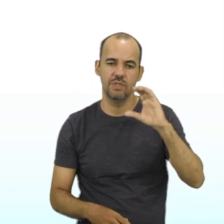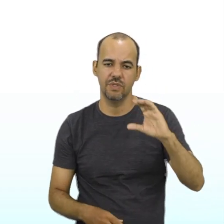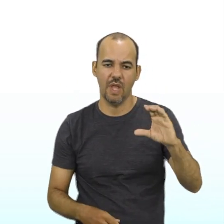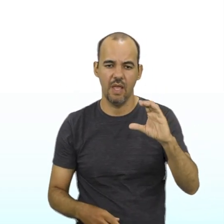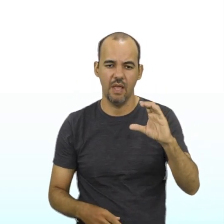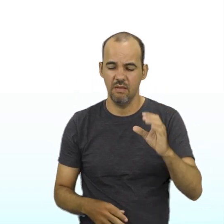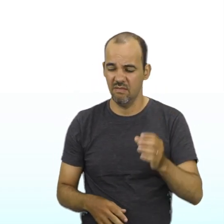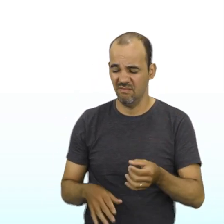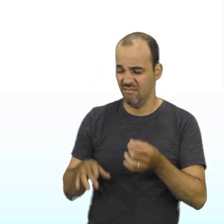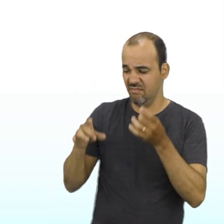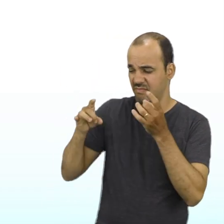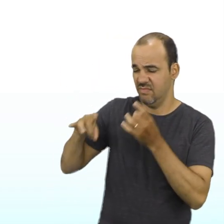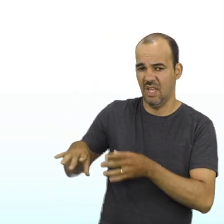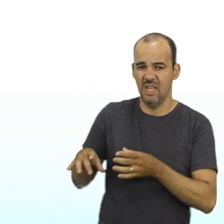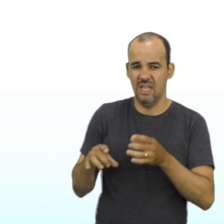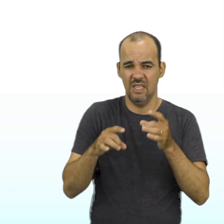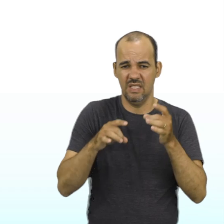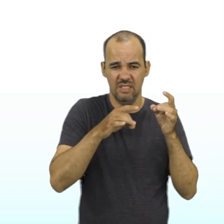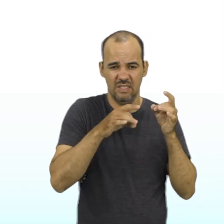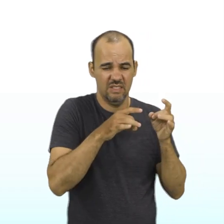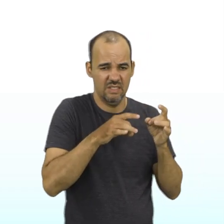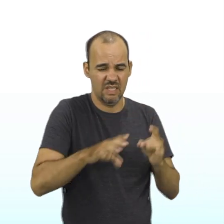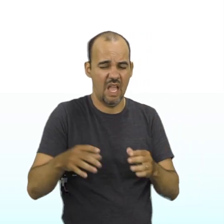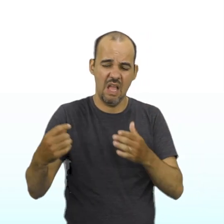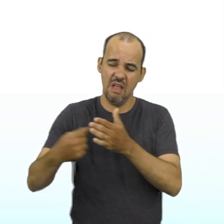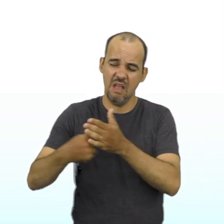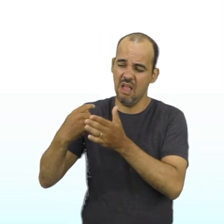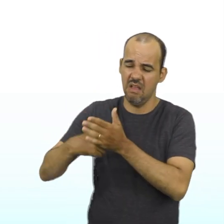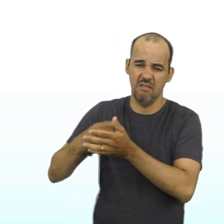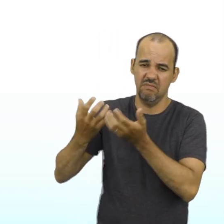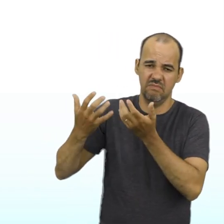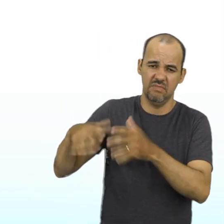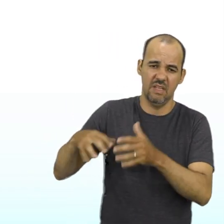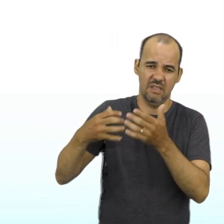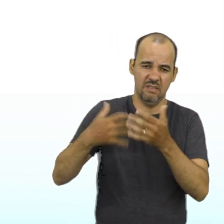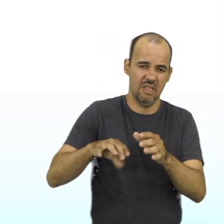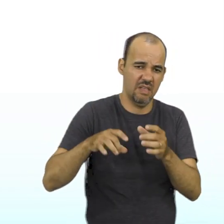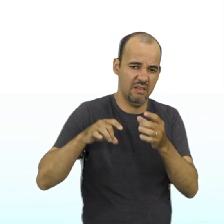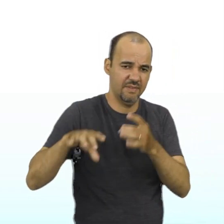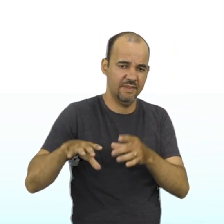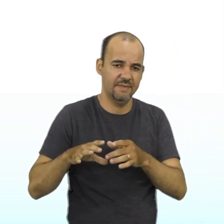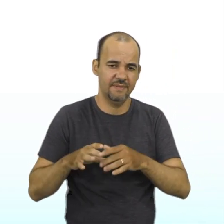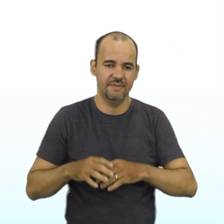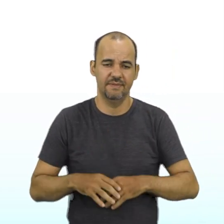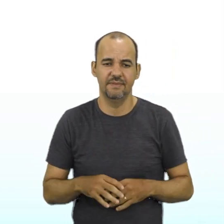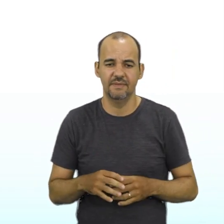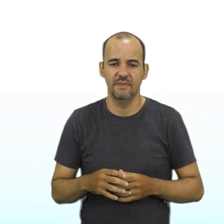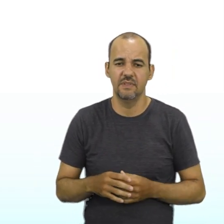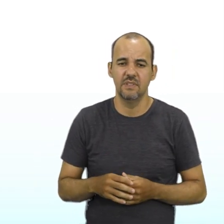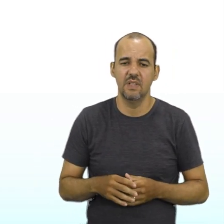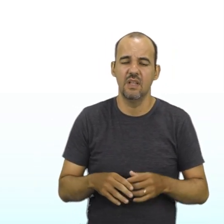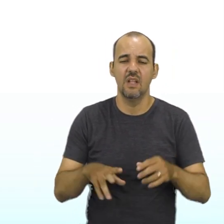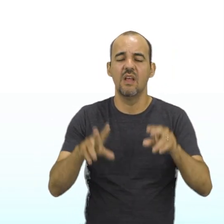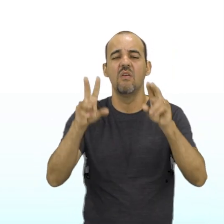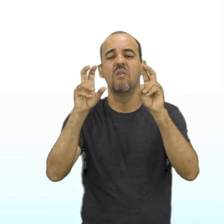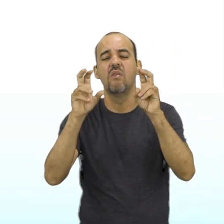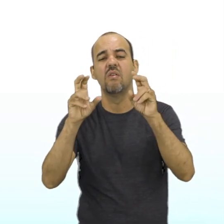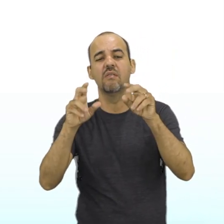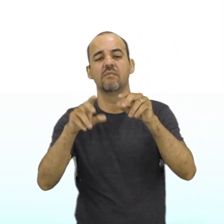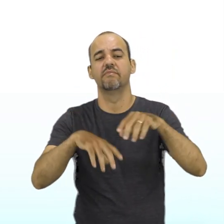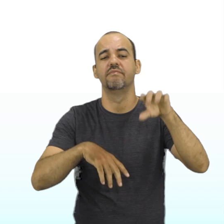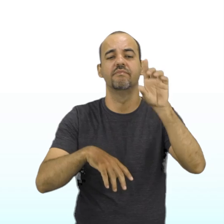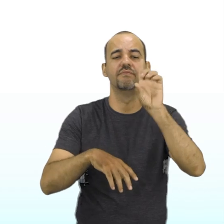presente no texto, mas não é o que está pedindo a questão. O que é que significa a expressão cortina de humo? Que é buscar mascarar a verdade.